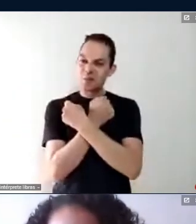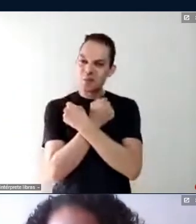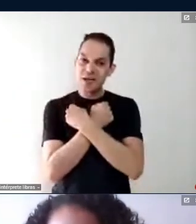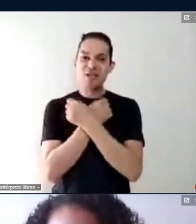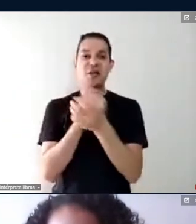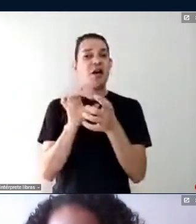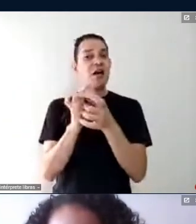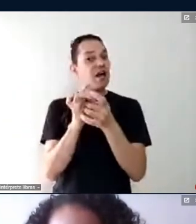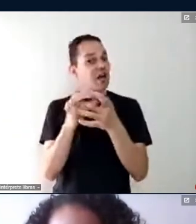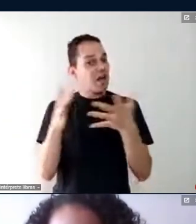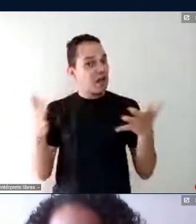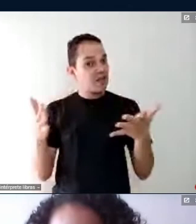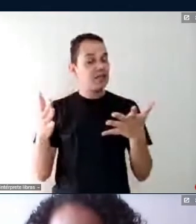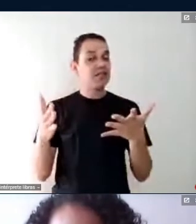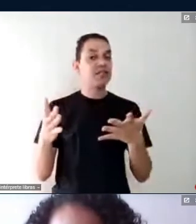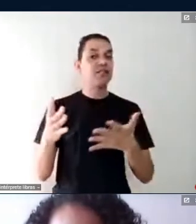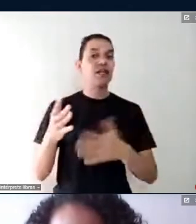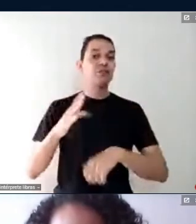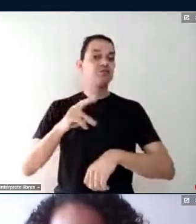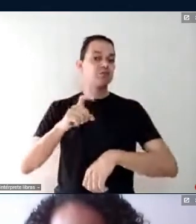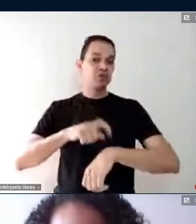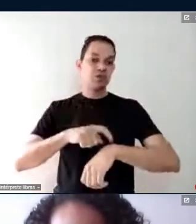para passar os 30 minutos se precisar.